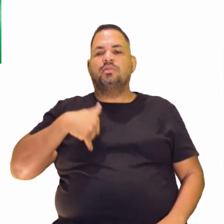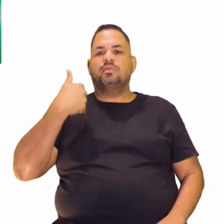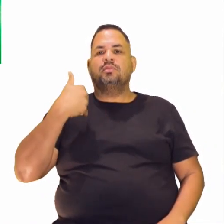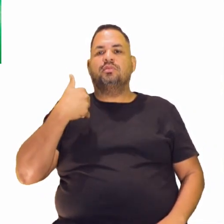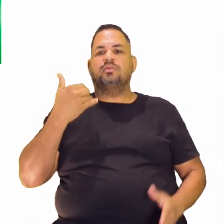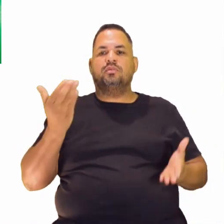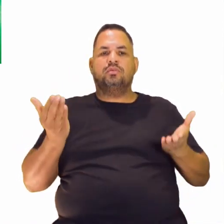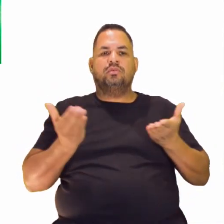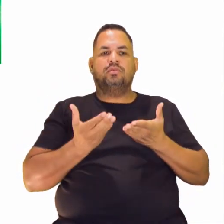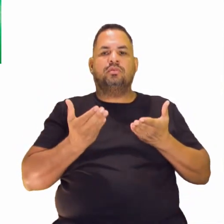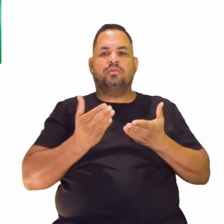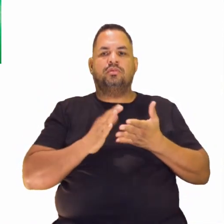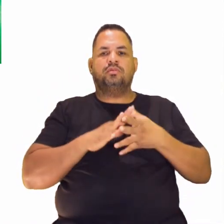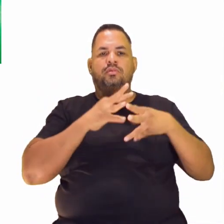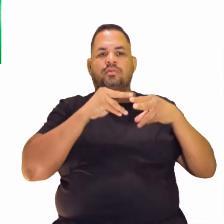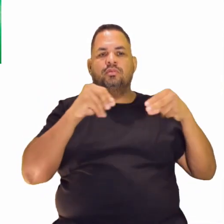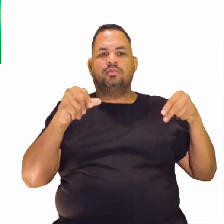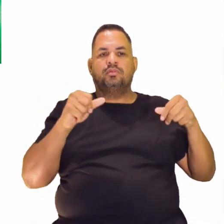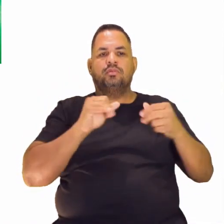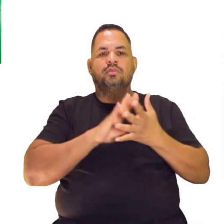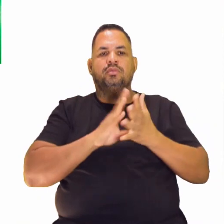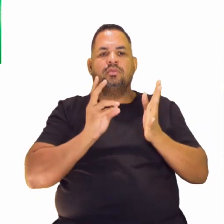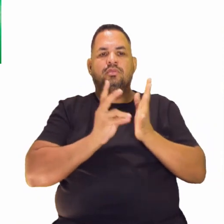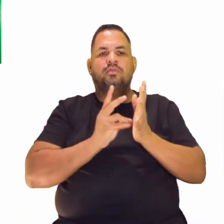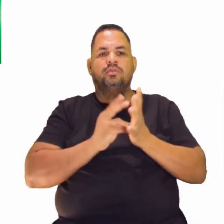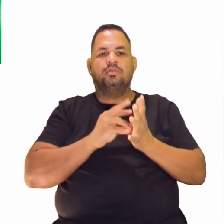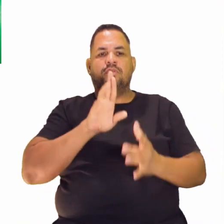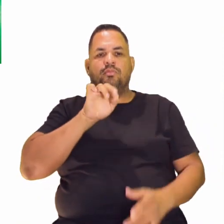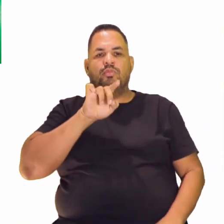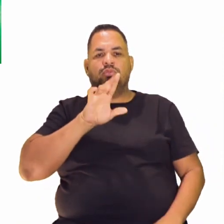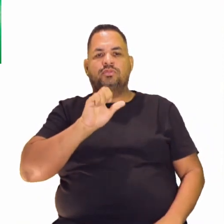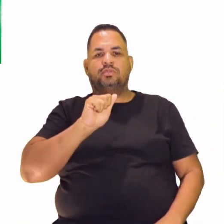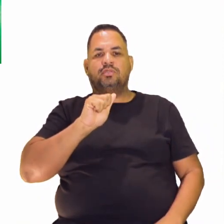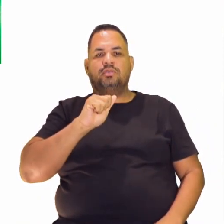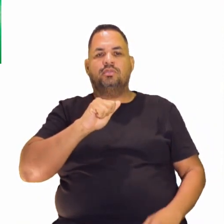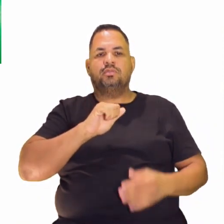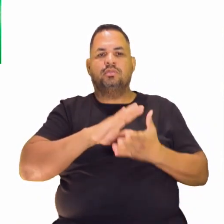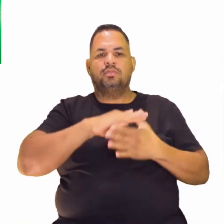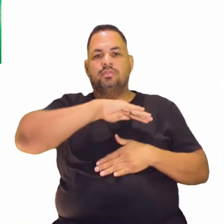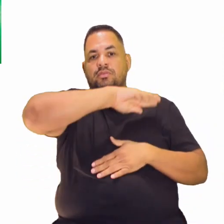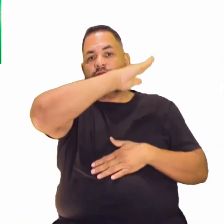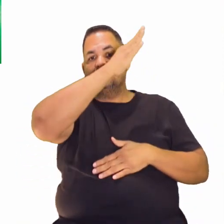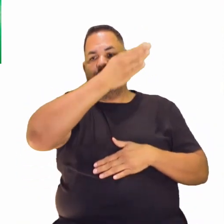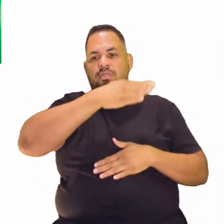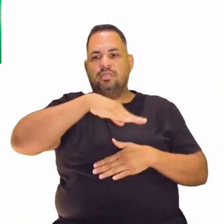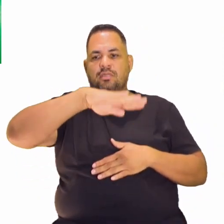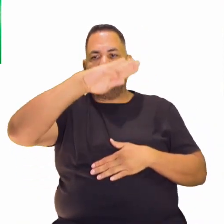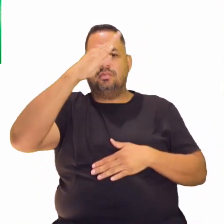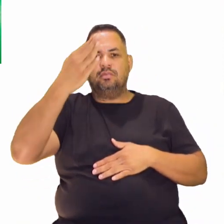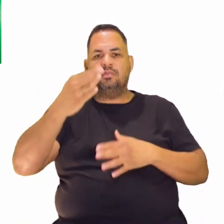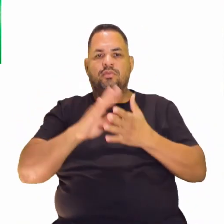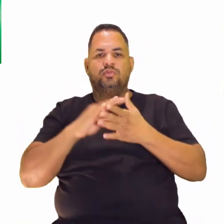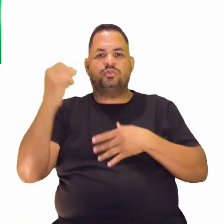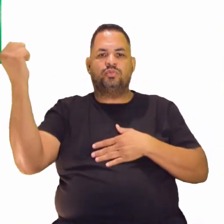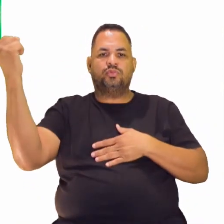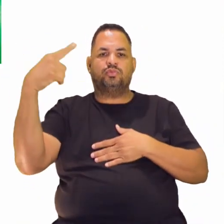onde hoje é a terra indígena Raposa, Serra do Sol. Então está aí o